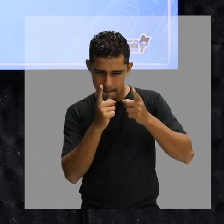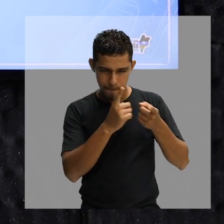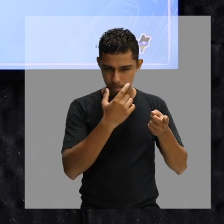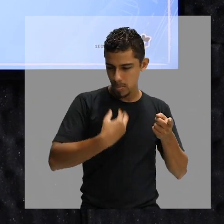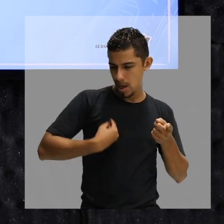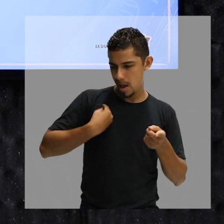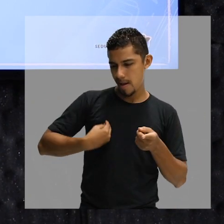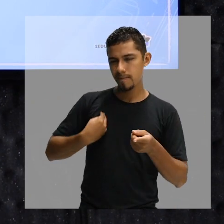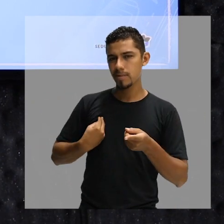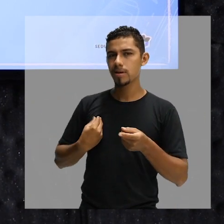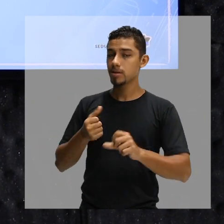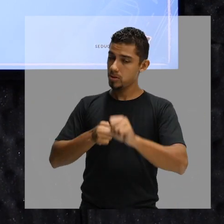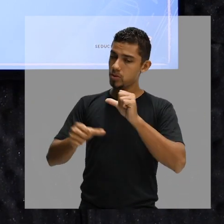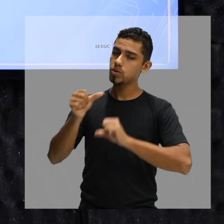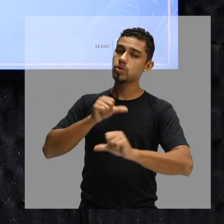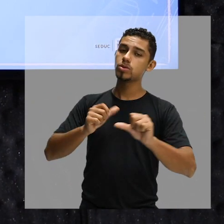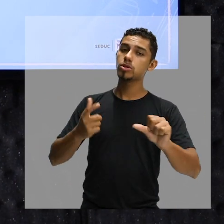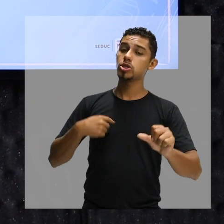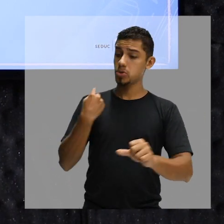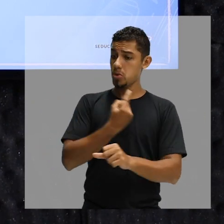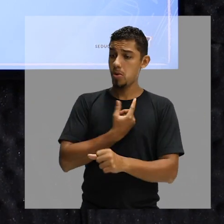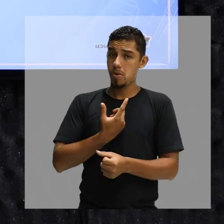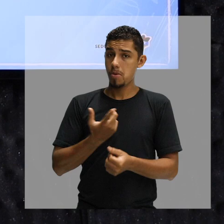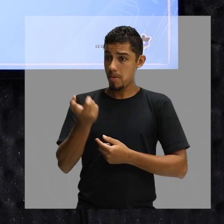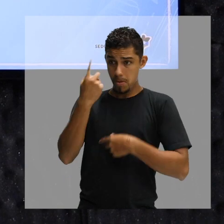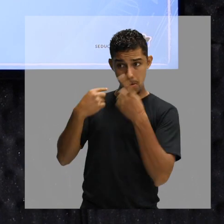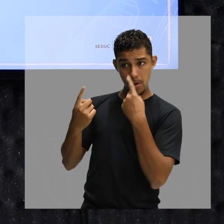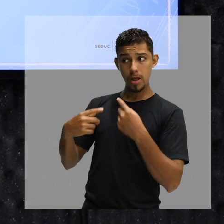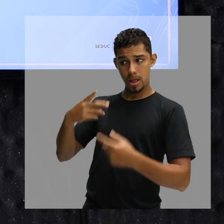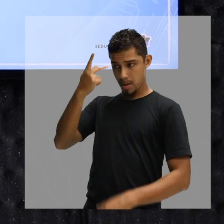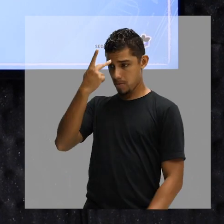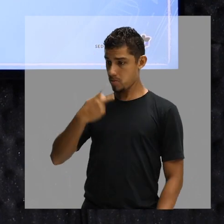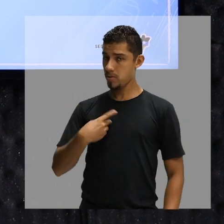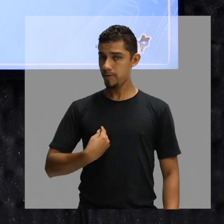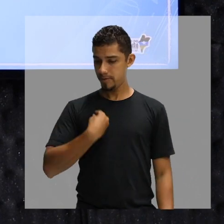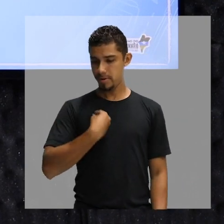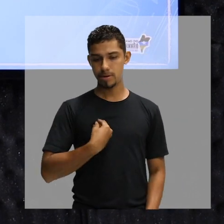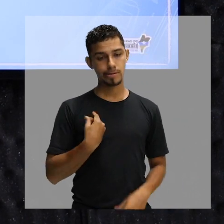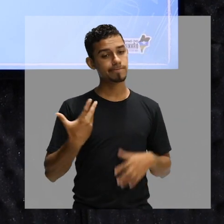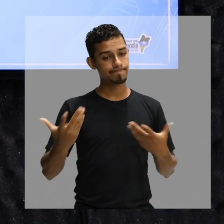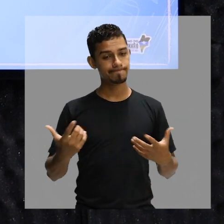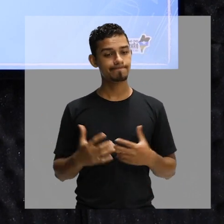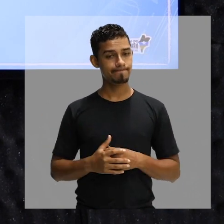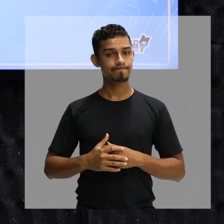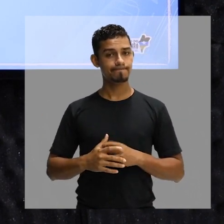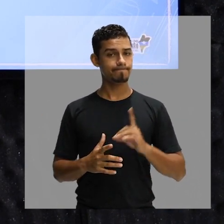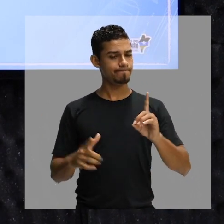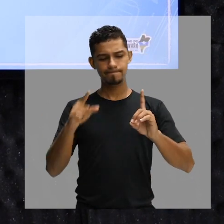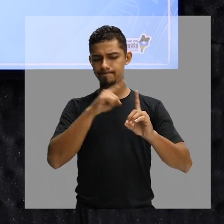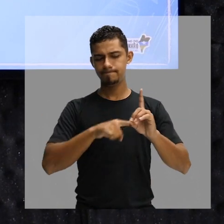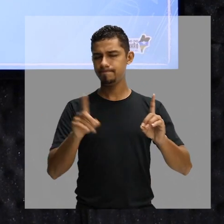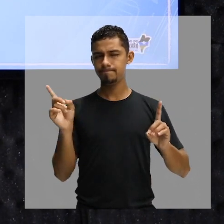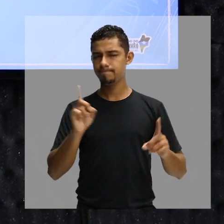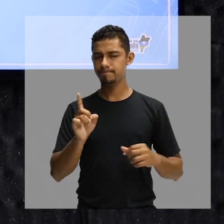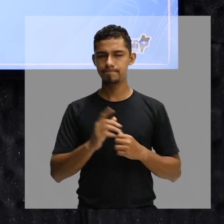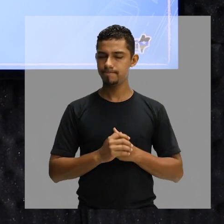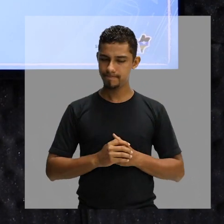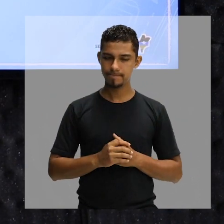vida e até mesmo o que a gente considera como dominação da própria vida, ok? Então, a letra D também não vai servir para